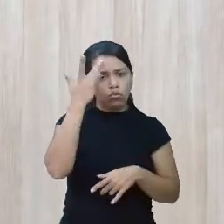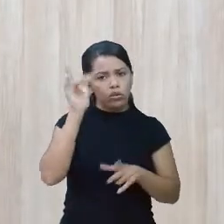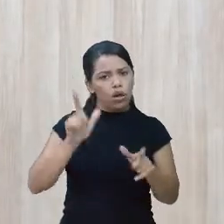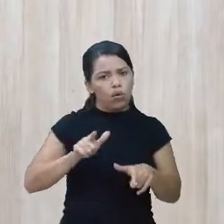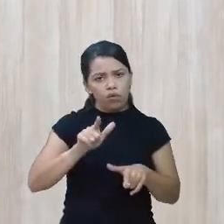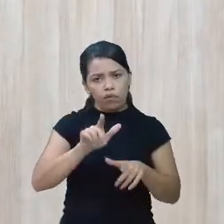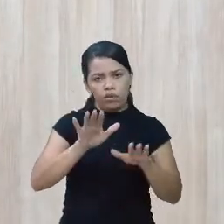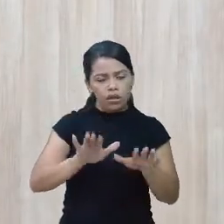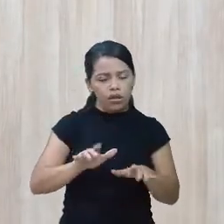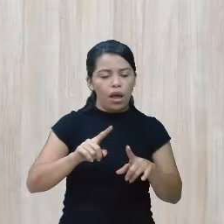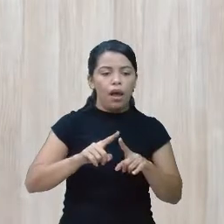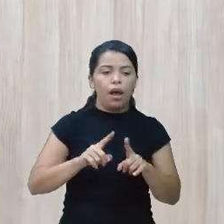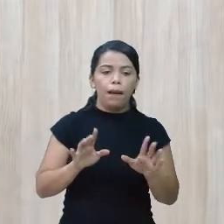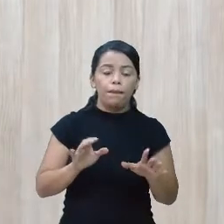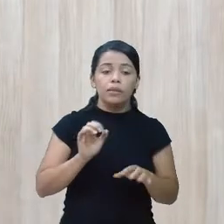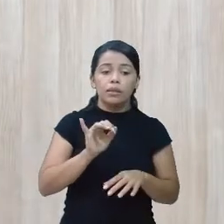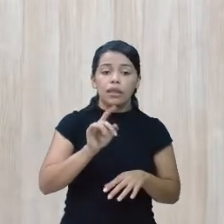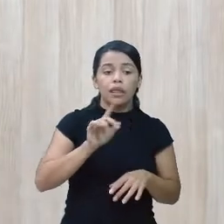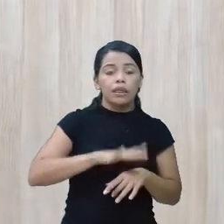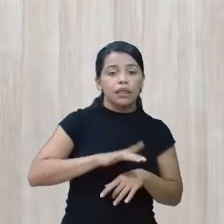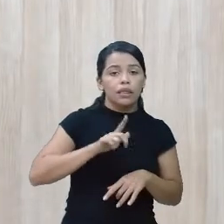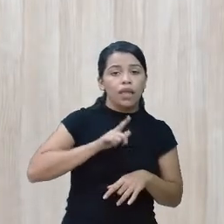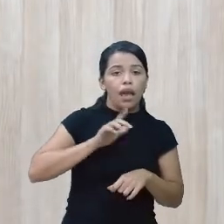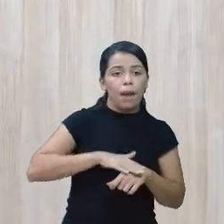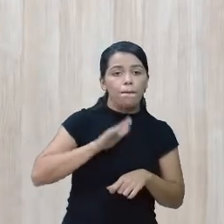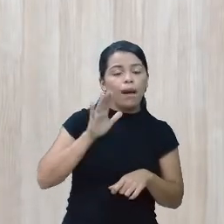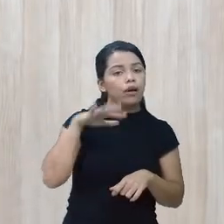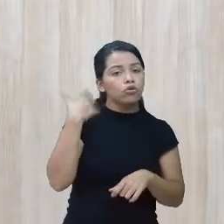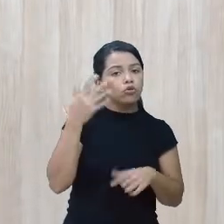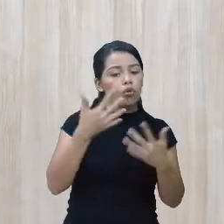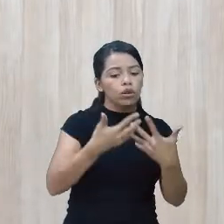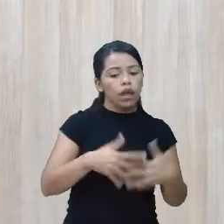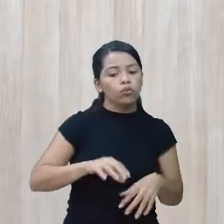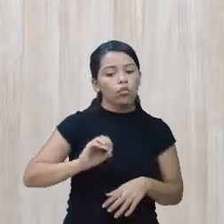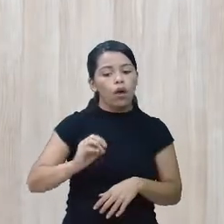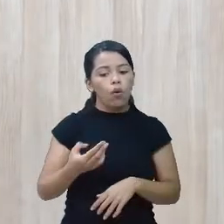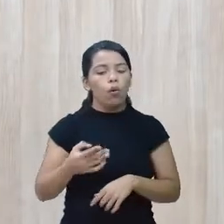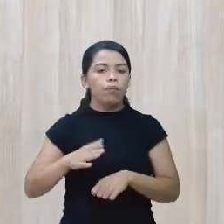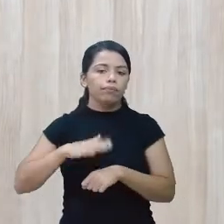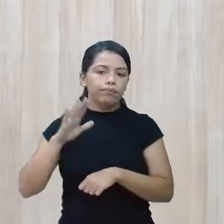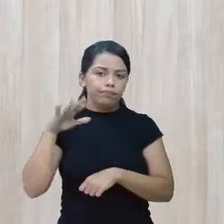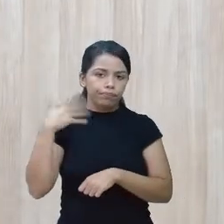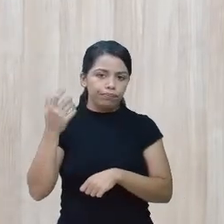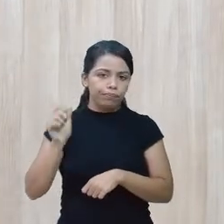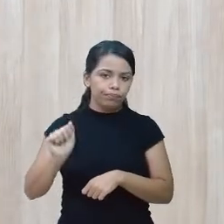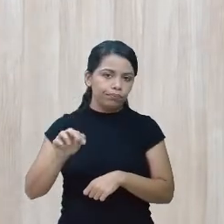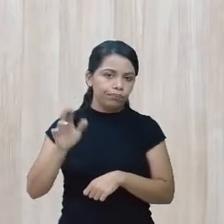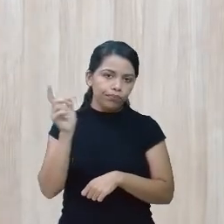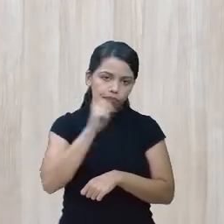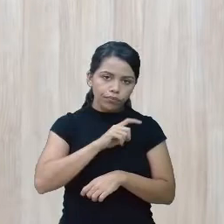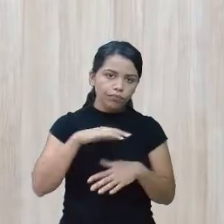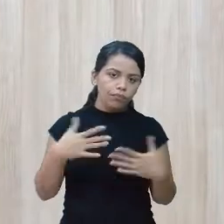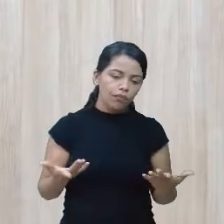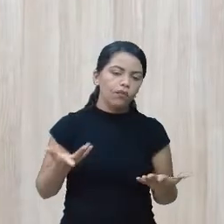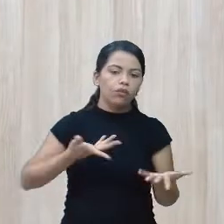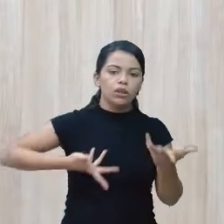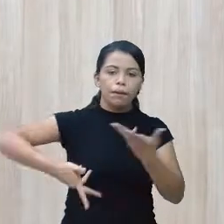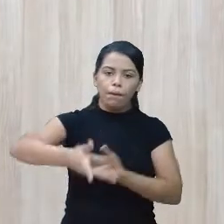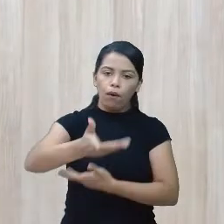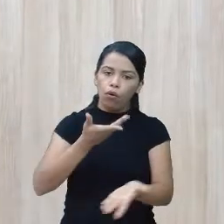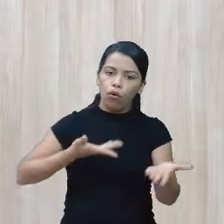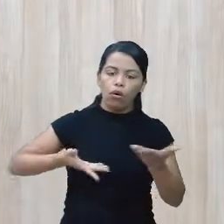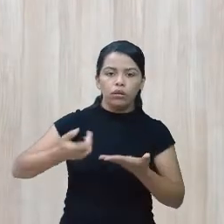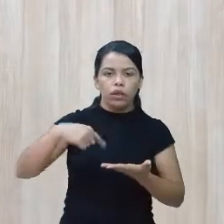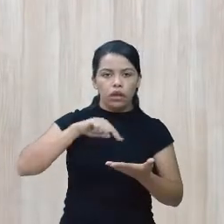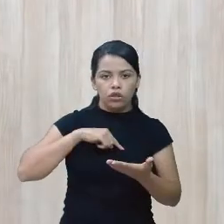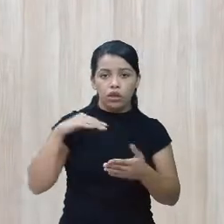composta mais por sons naturais ou mais por sons artificiais. Vocês podem interagir com a gente, colocar